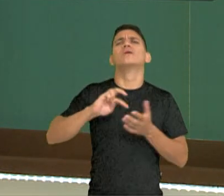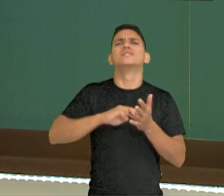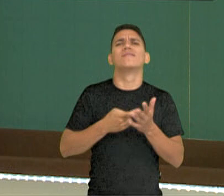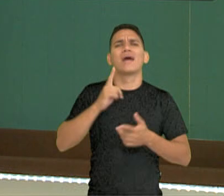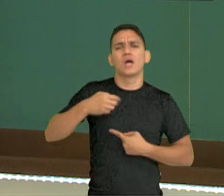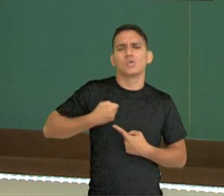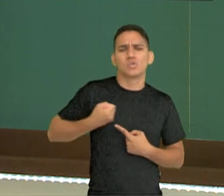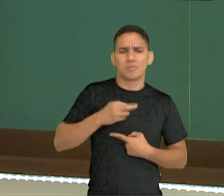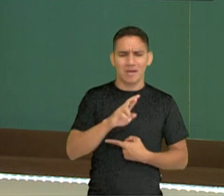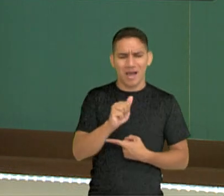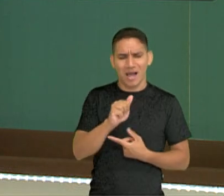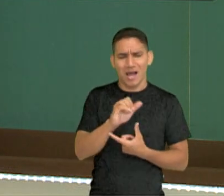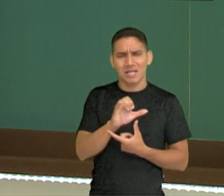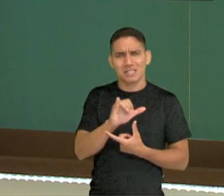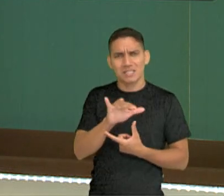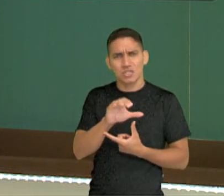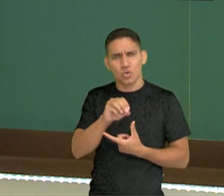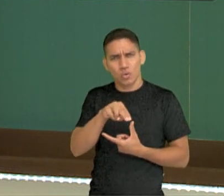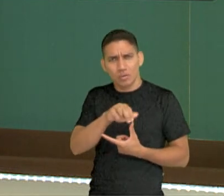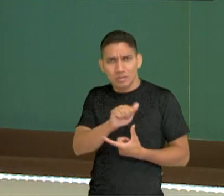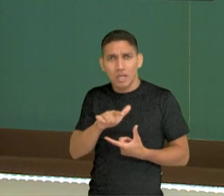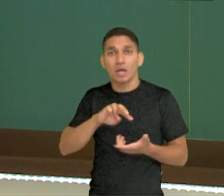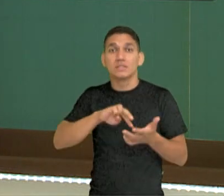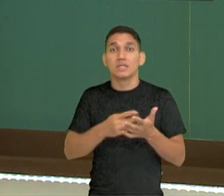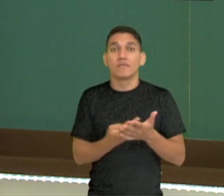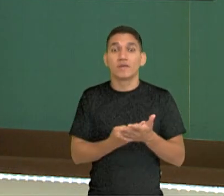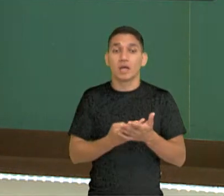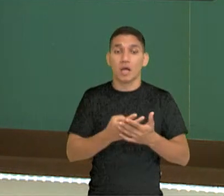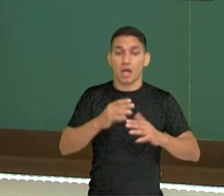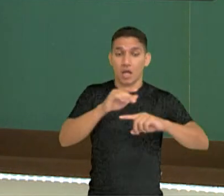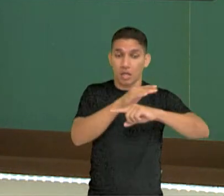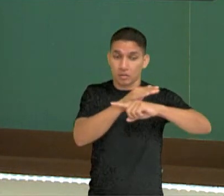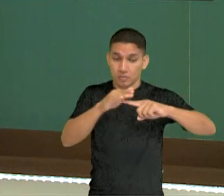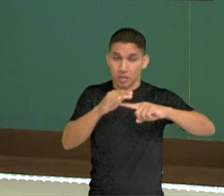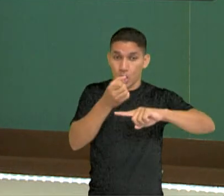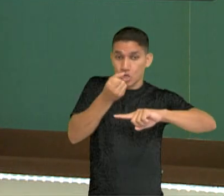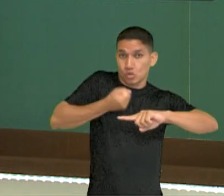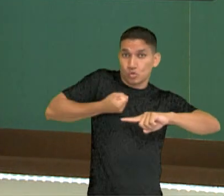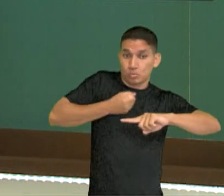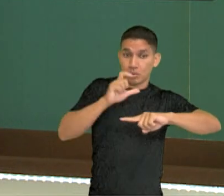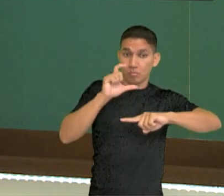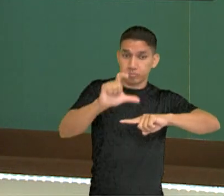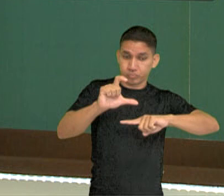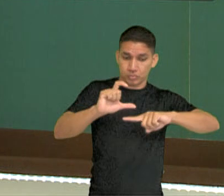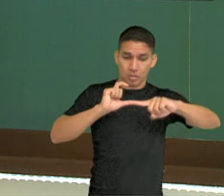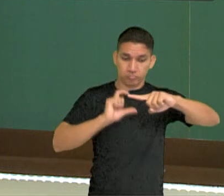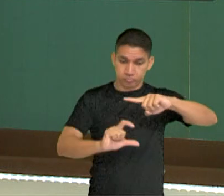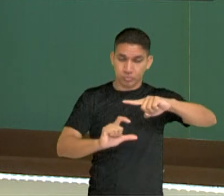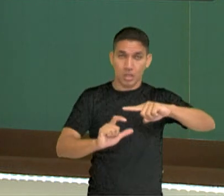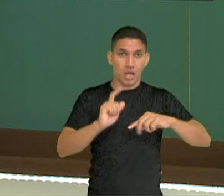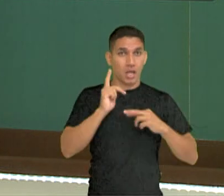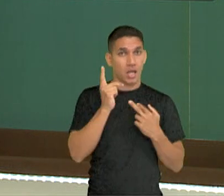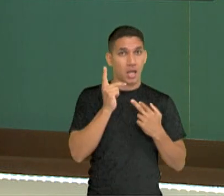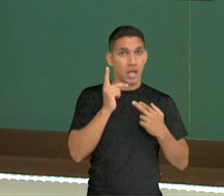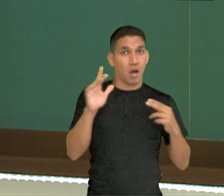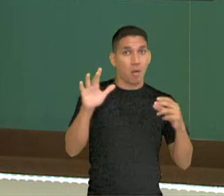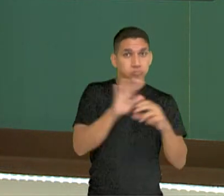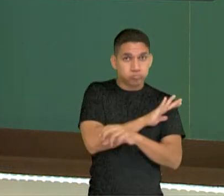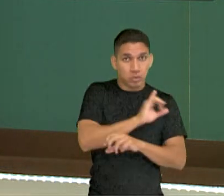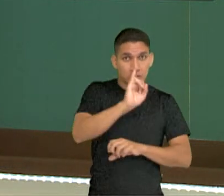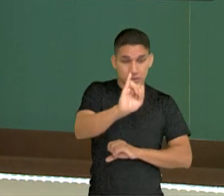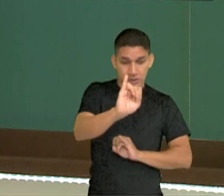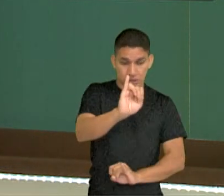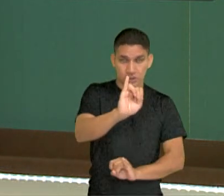uma fração onde numerador e denominador são números inteiros. Então, eu não posso ter raiz de 3 no